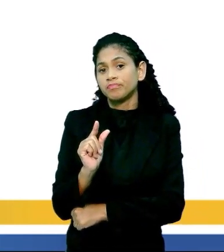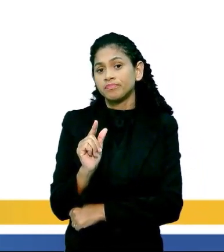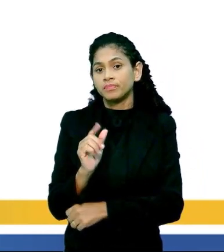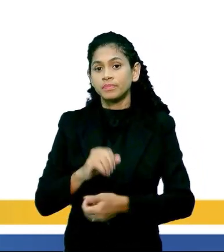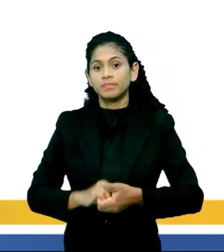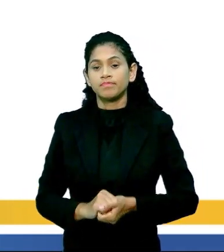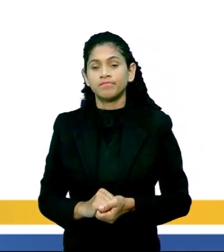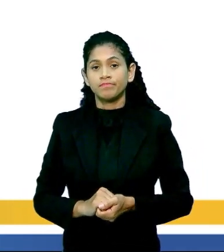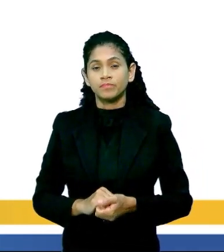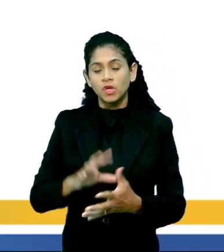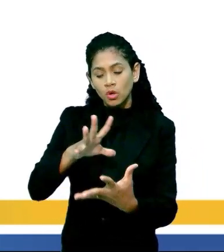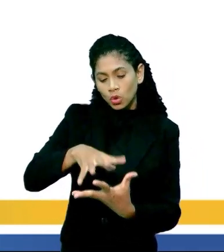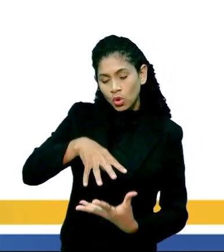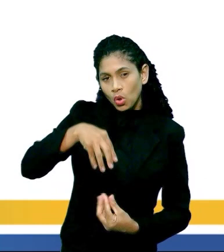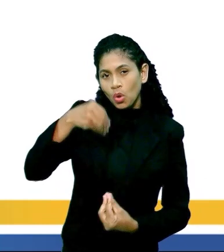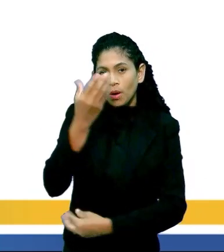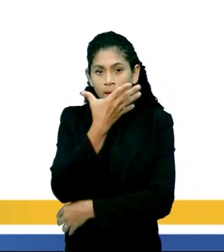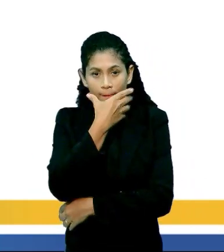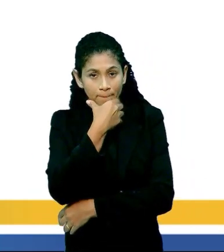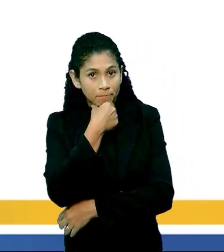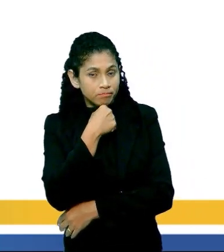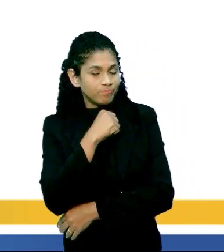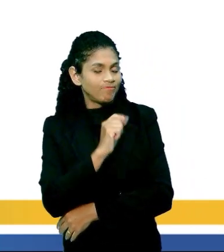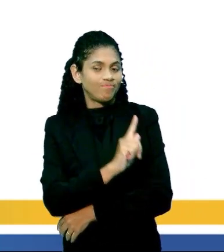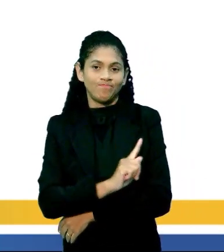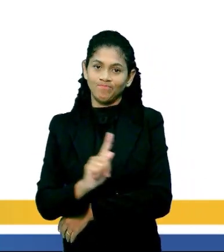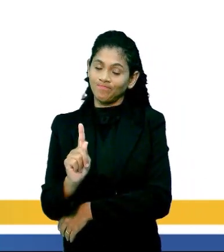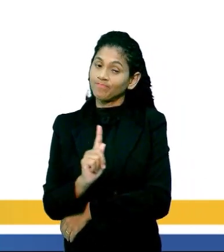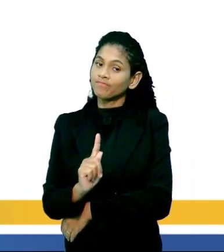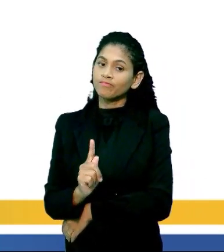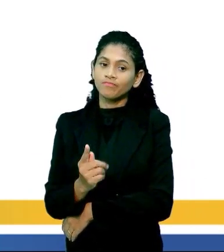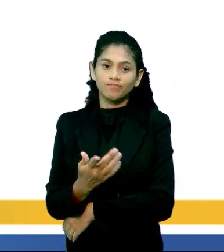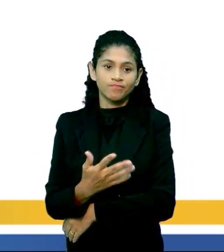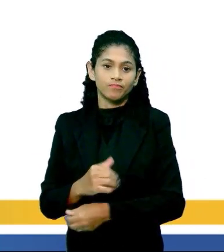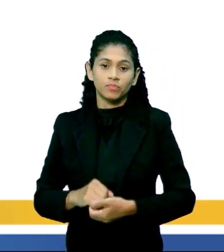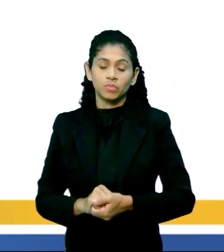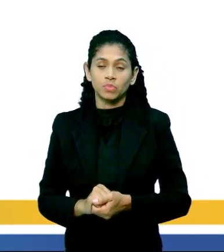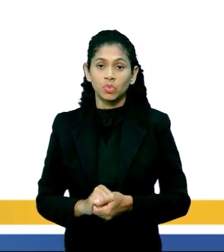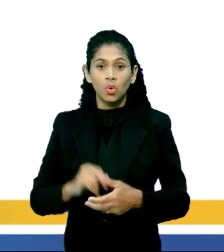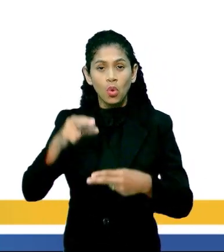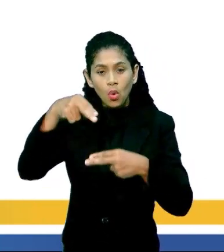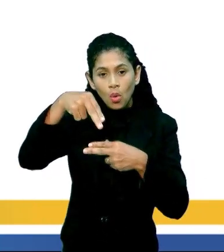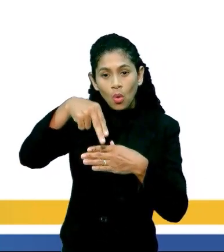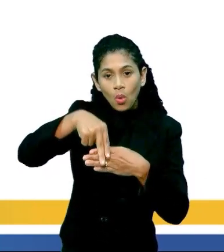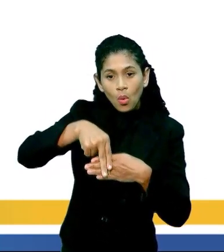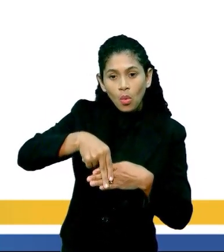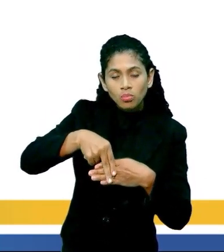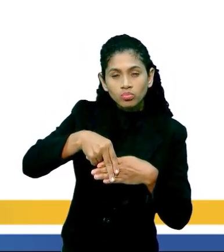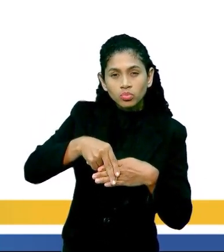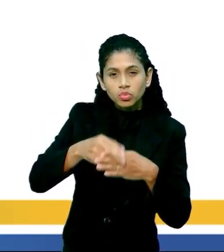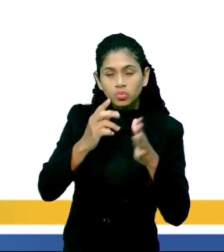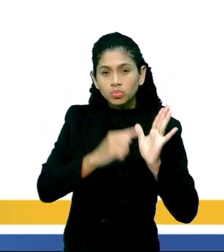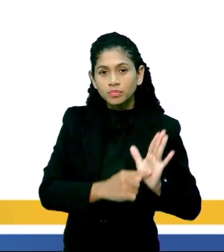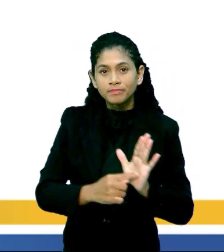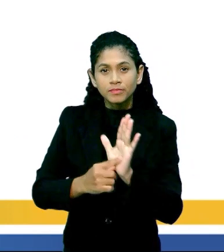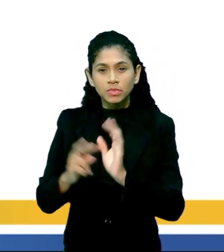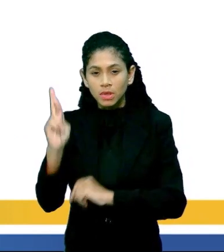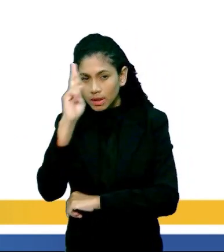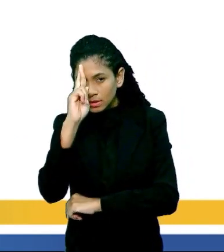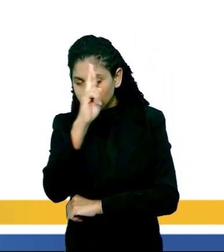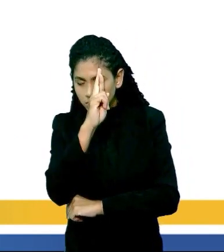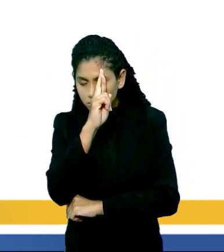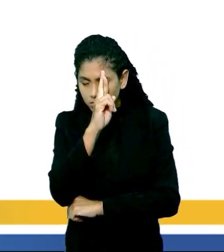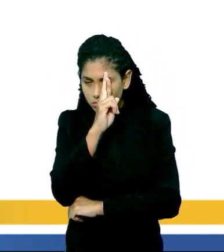inferior. A alma do homem não é mensurável e desde que o cordel possa exprimir a história, a ideologia